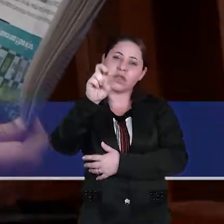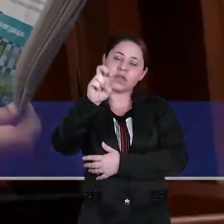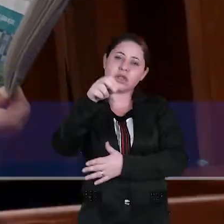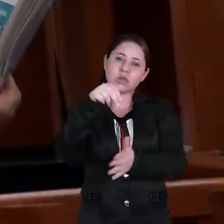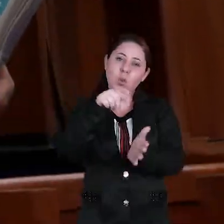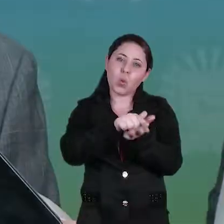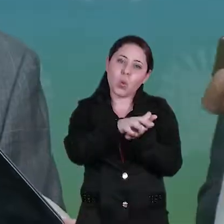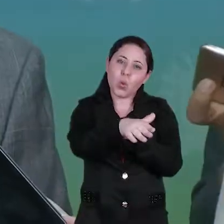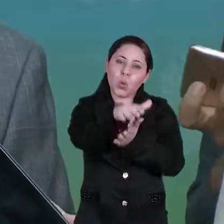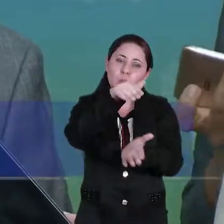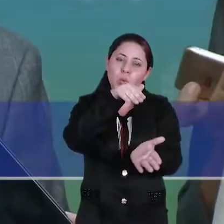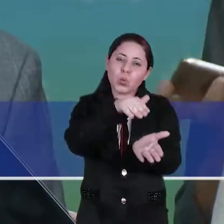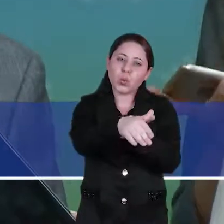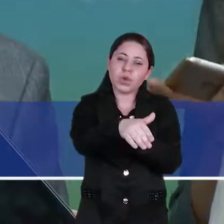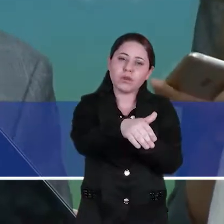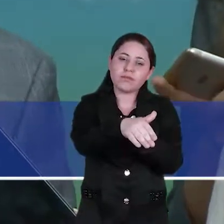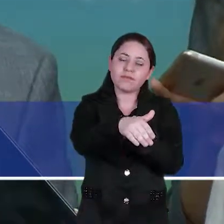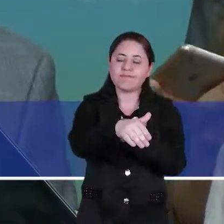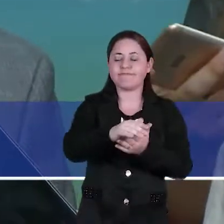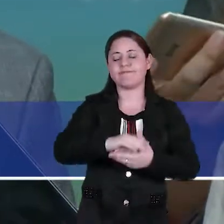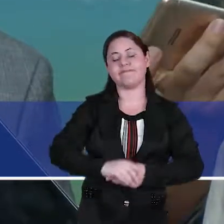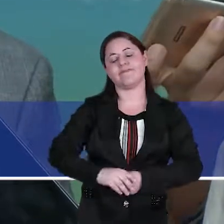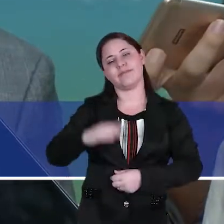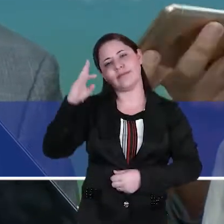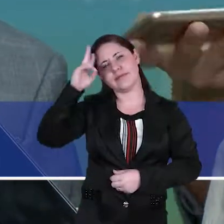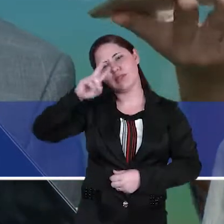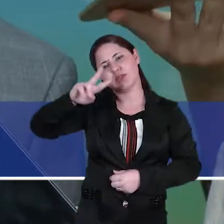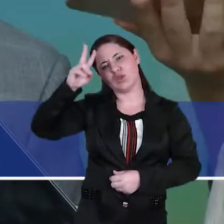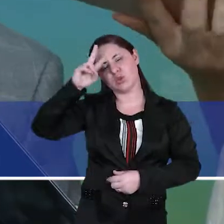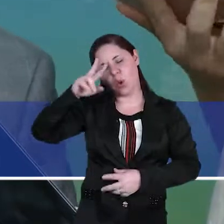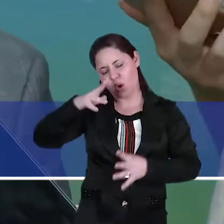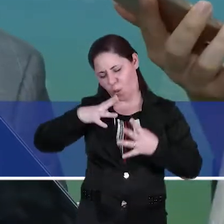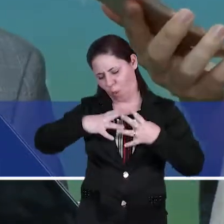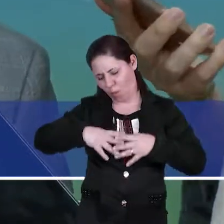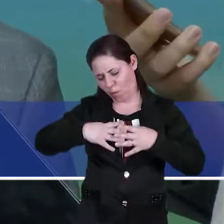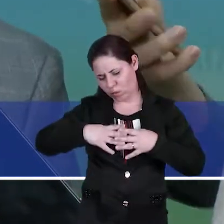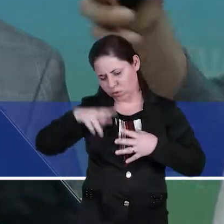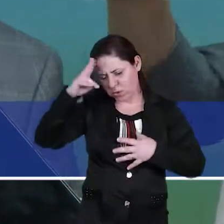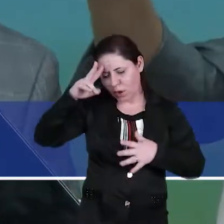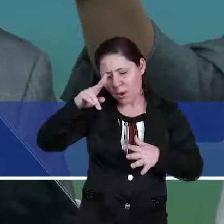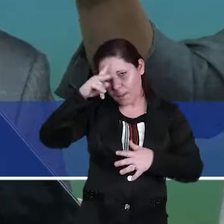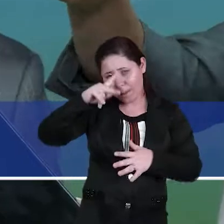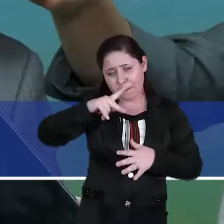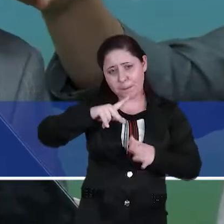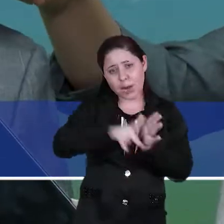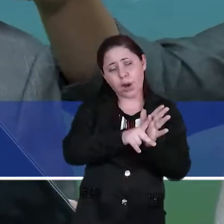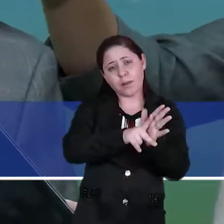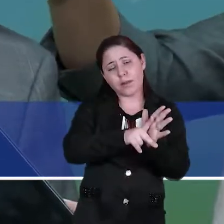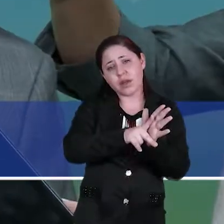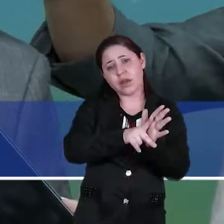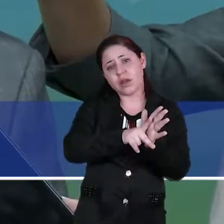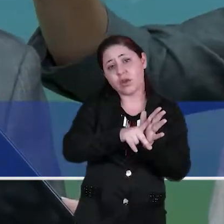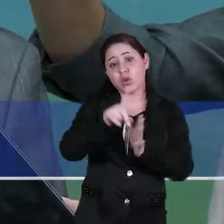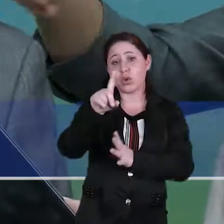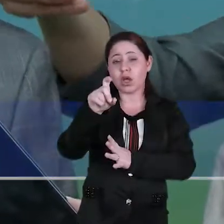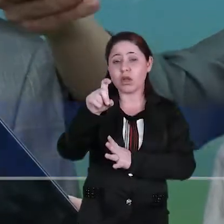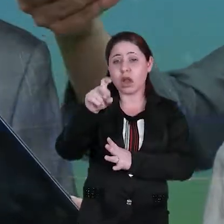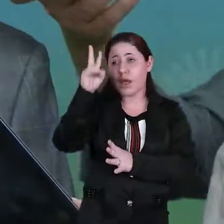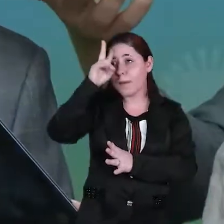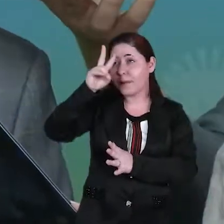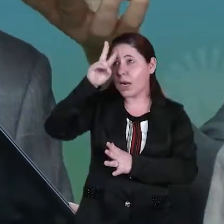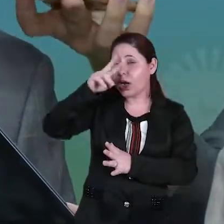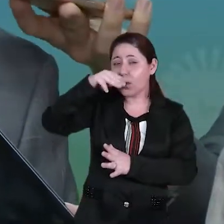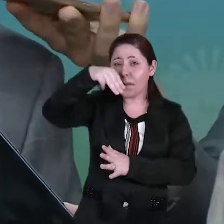13.595 edições. A história do jornal O Progresso se confunde com a história de Dourados, retratando